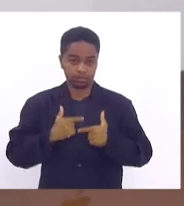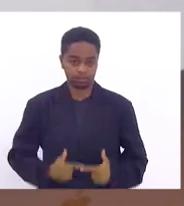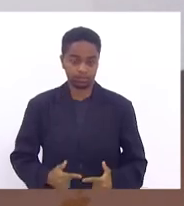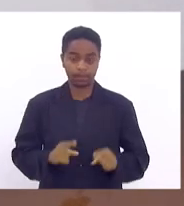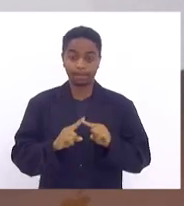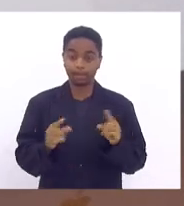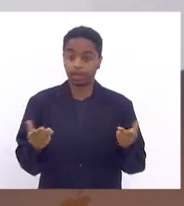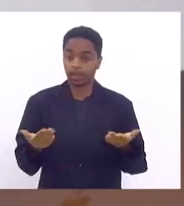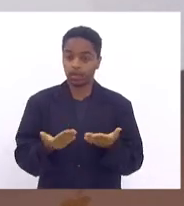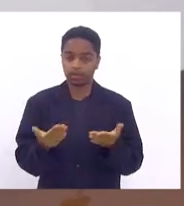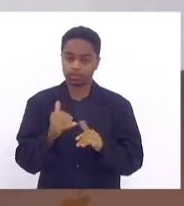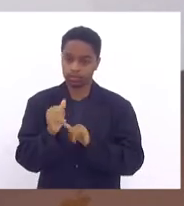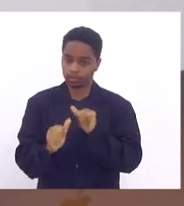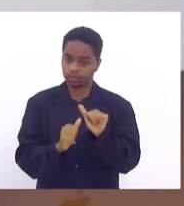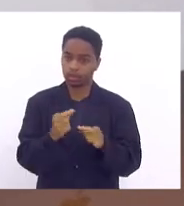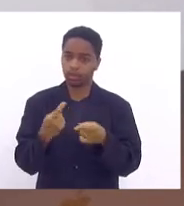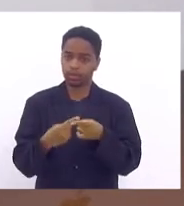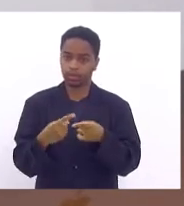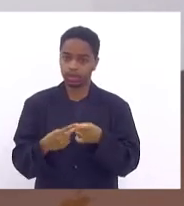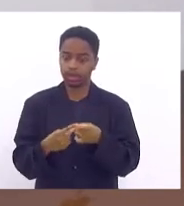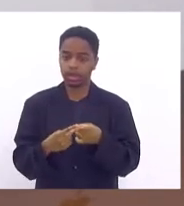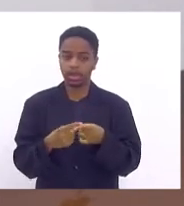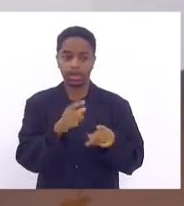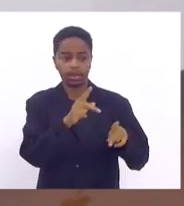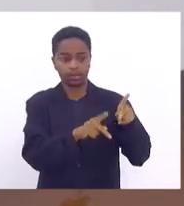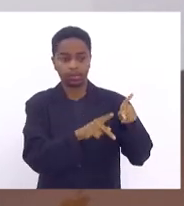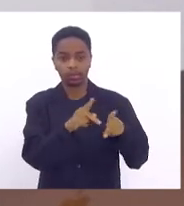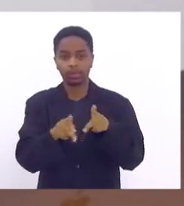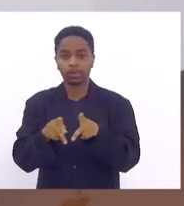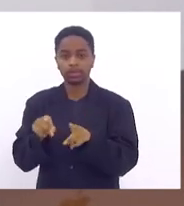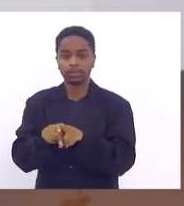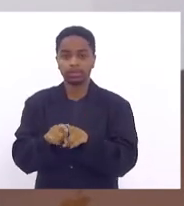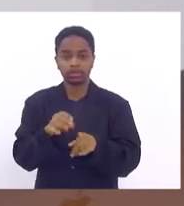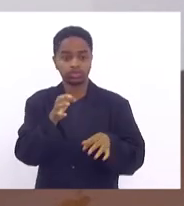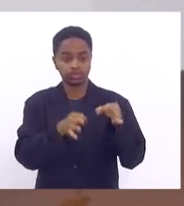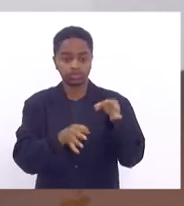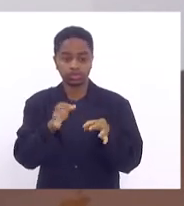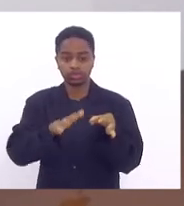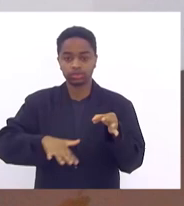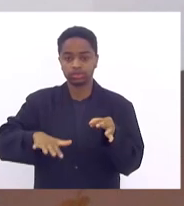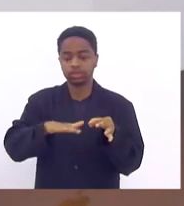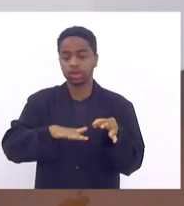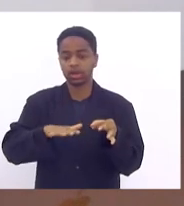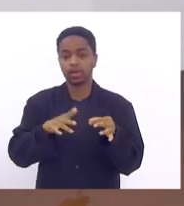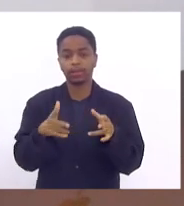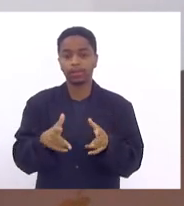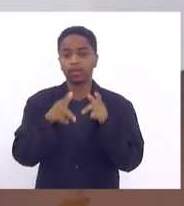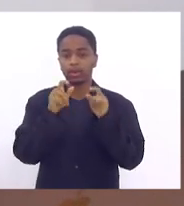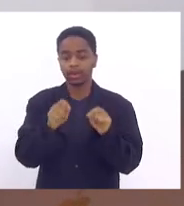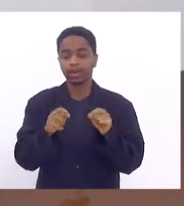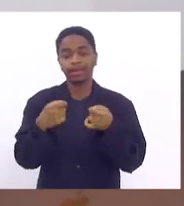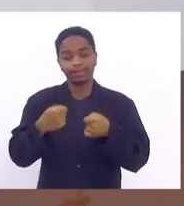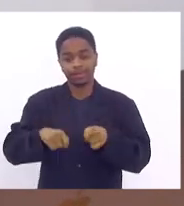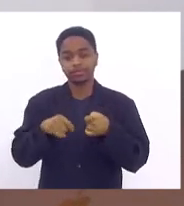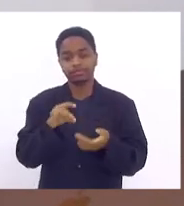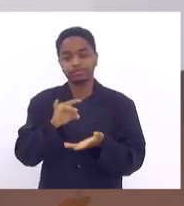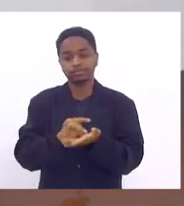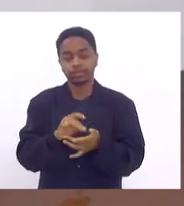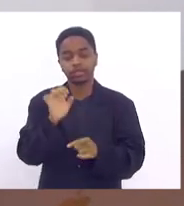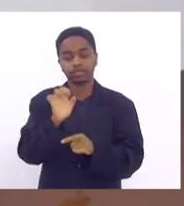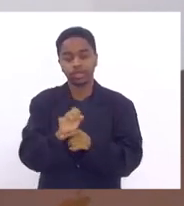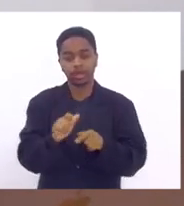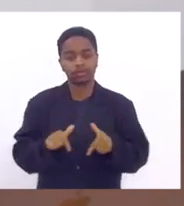dia vai vai crescendo no senso comum e na mentalidade dos juristas emal que é cada vez mais necessário que o estado